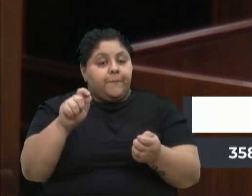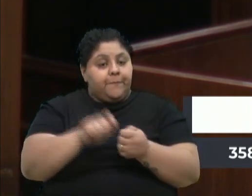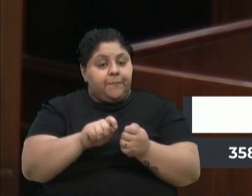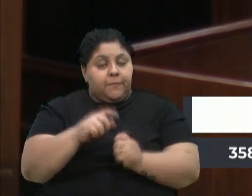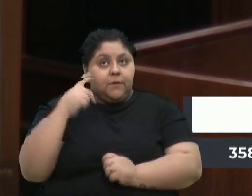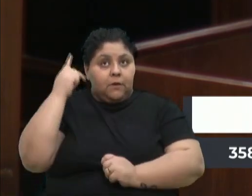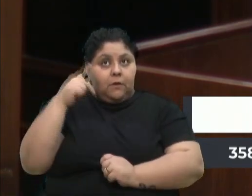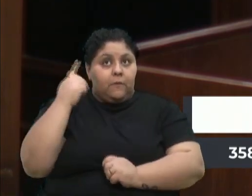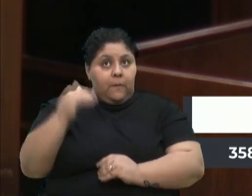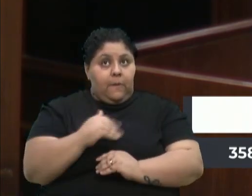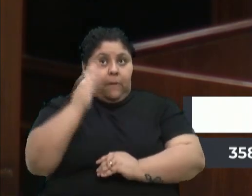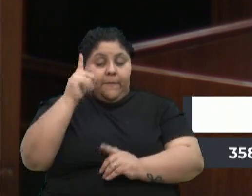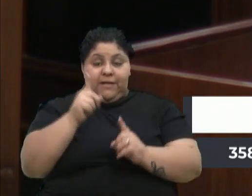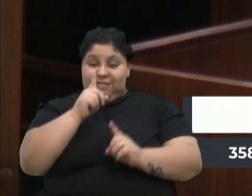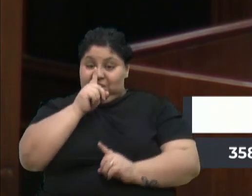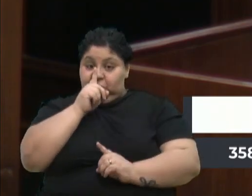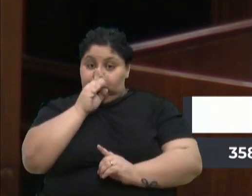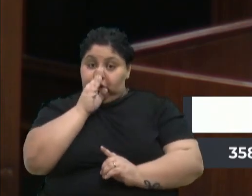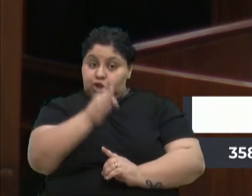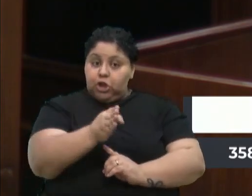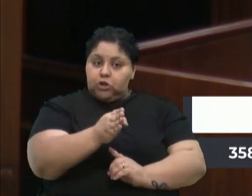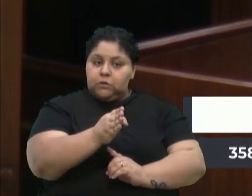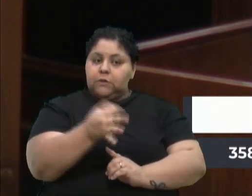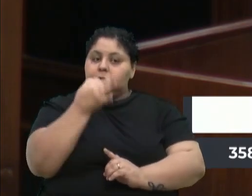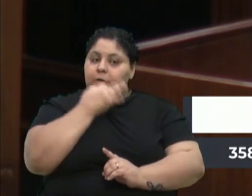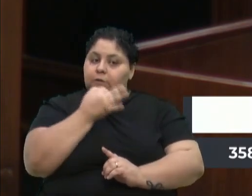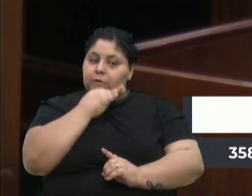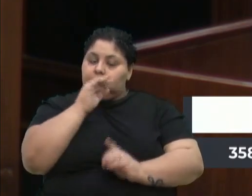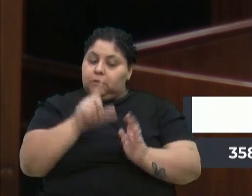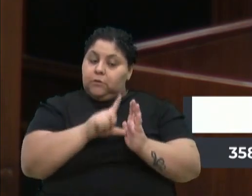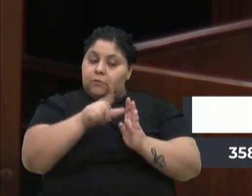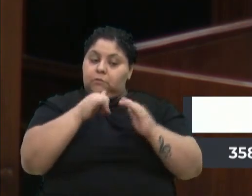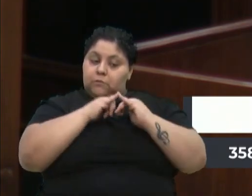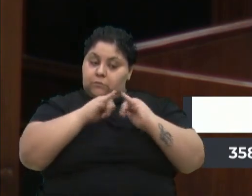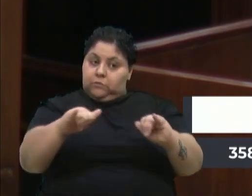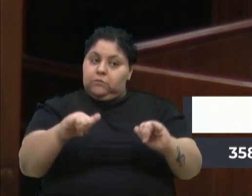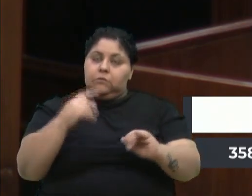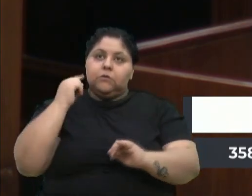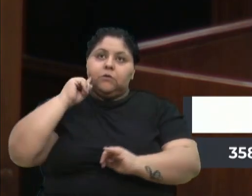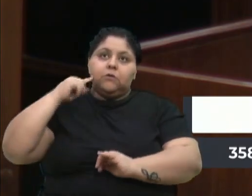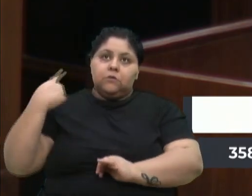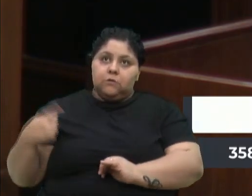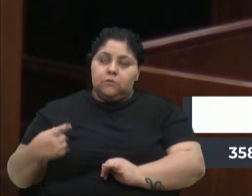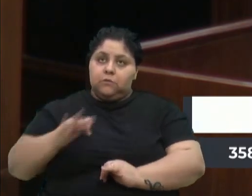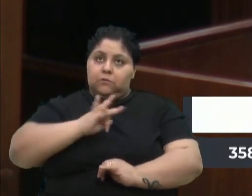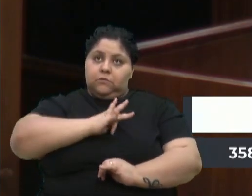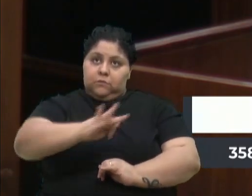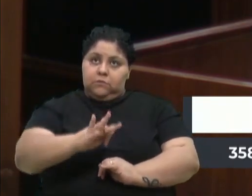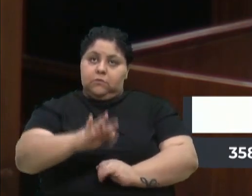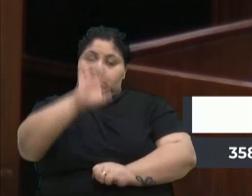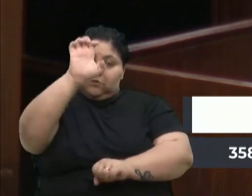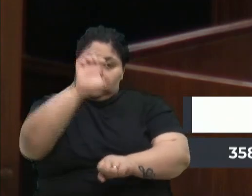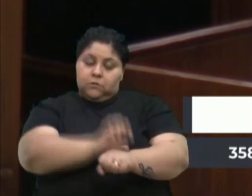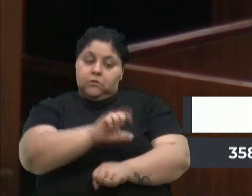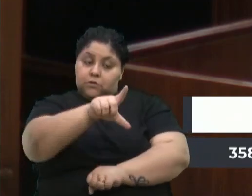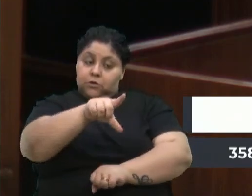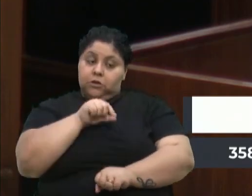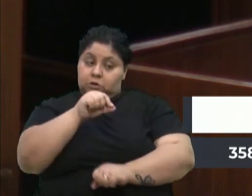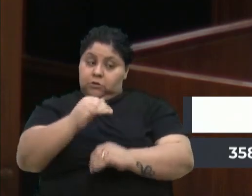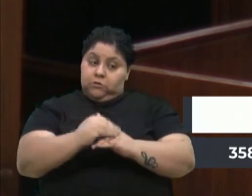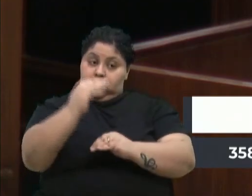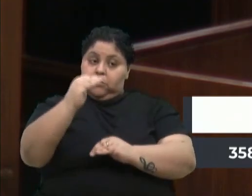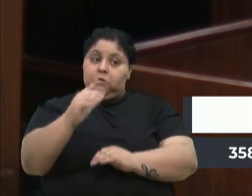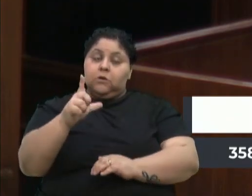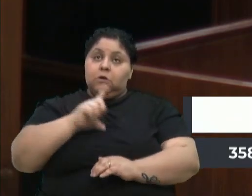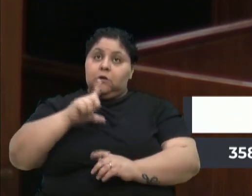mais direcionada a Caxias, a próxima campanha para os deputados federais, estaduais, que elejam mais. Eu